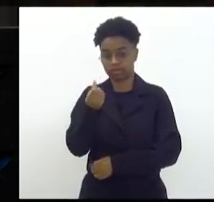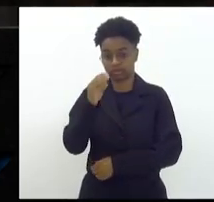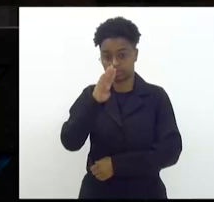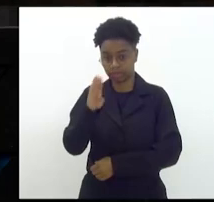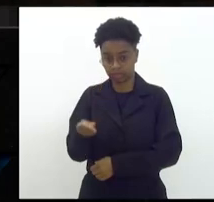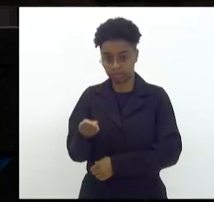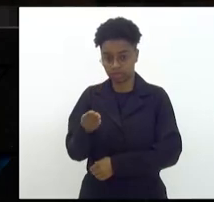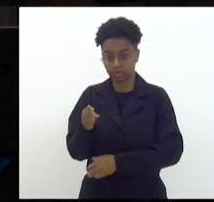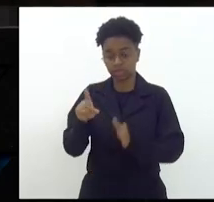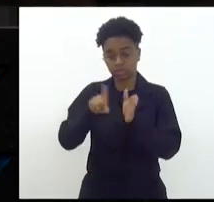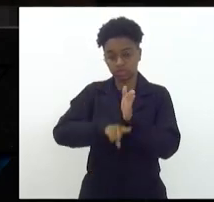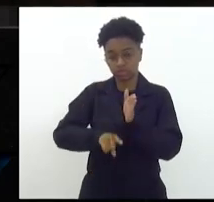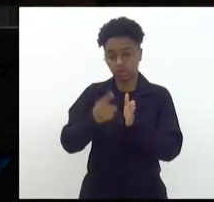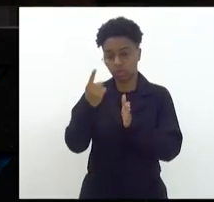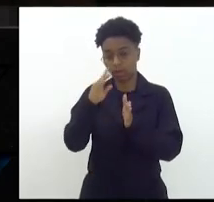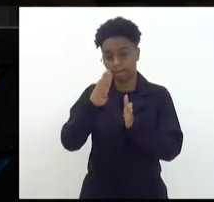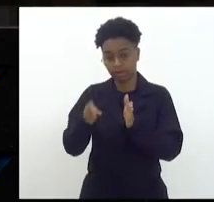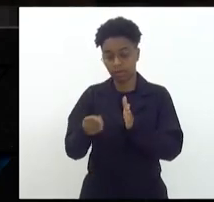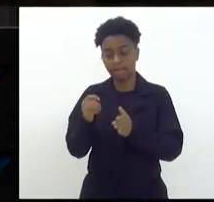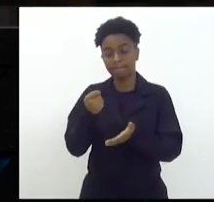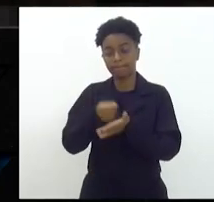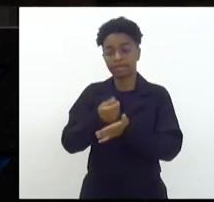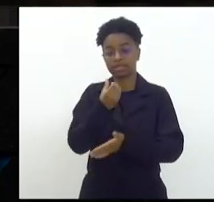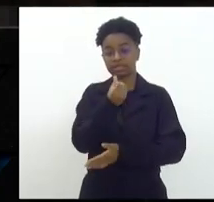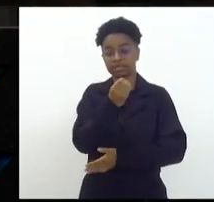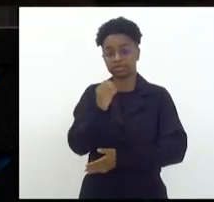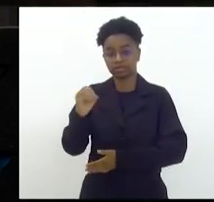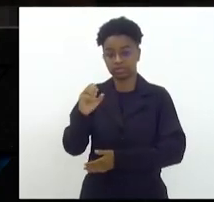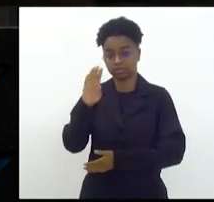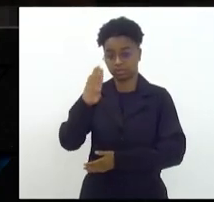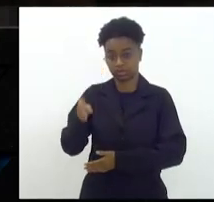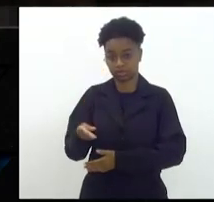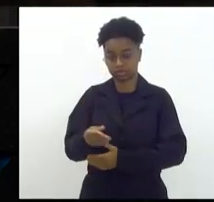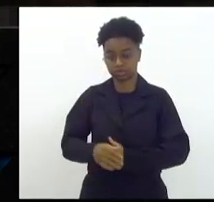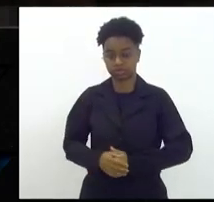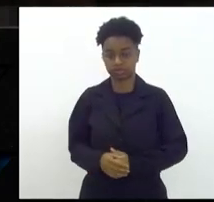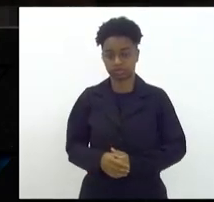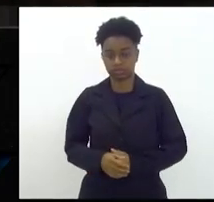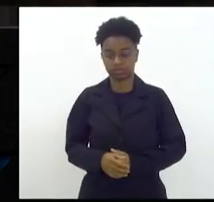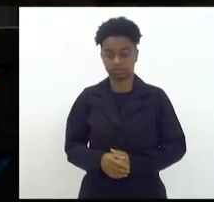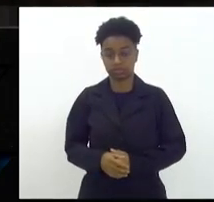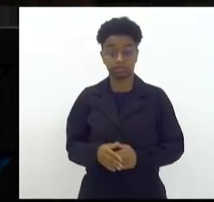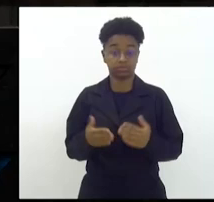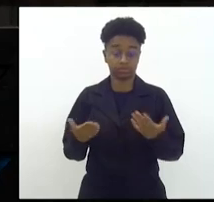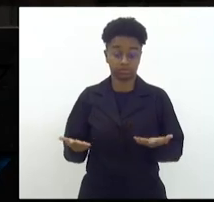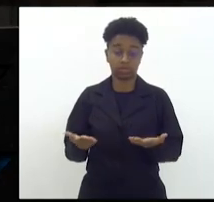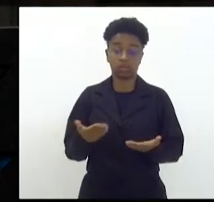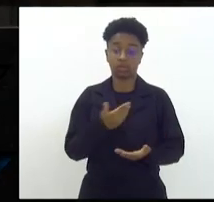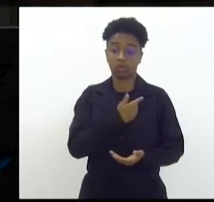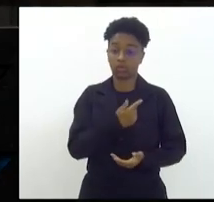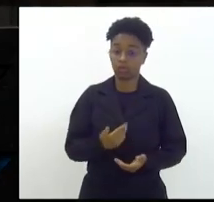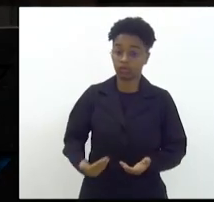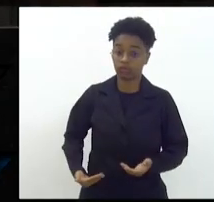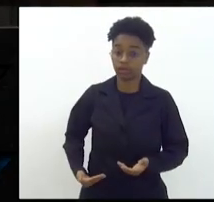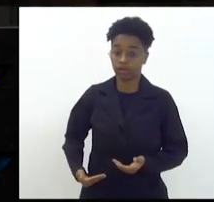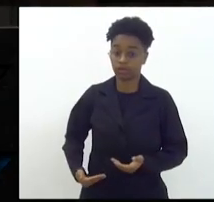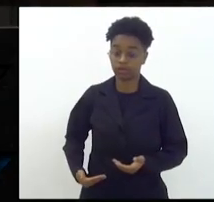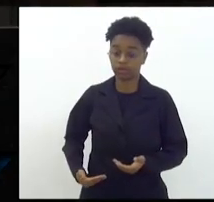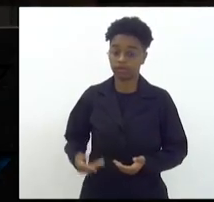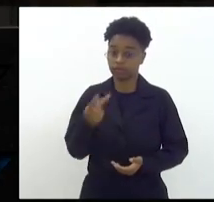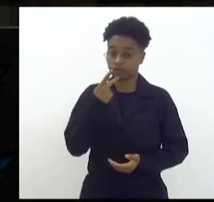um paga só 600 e o governo ficou de mandar este mês